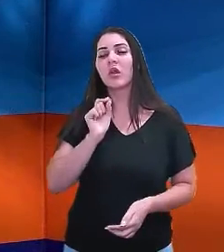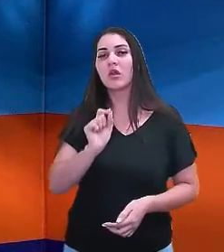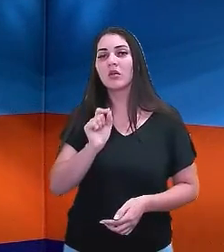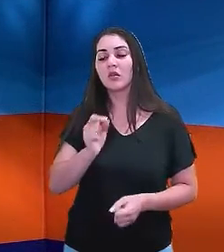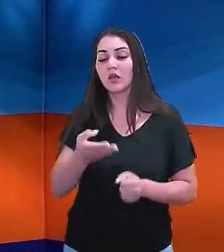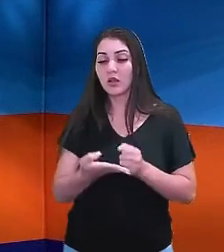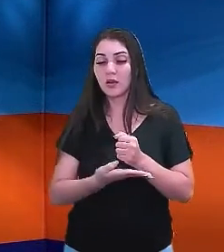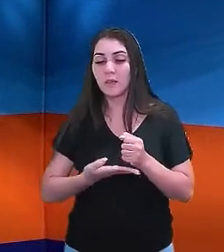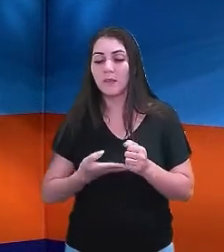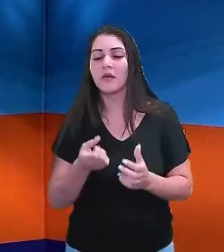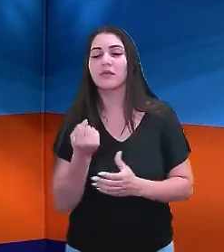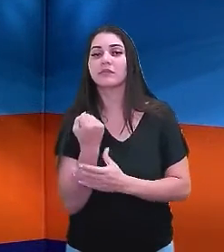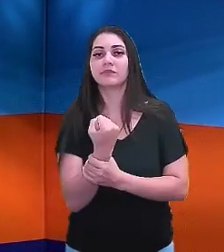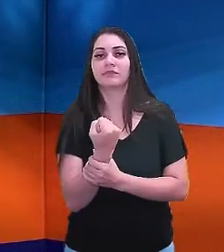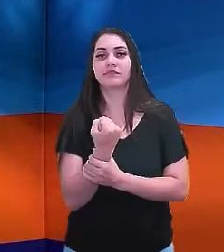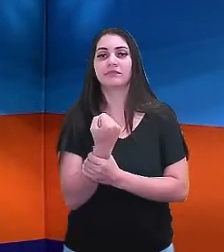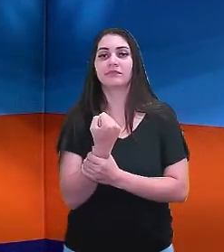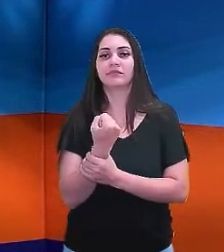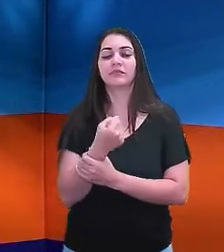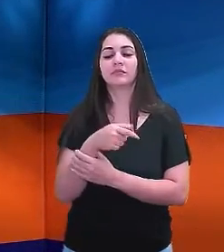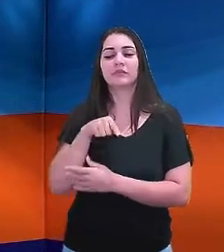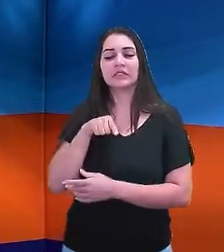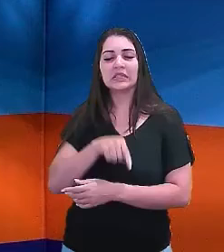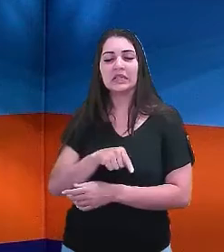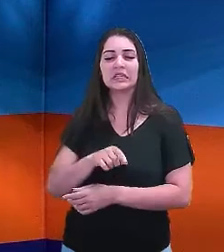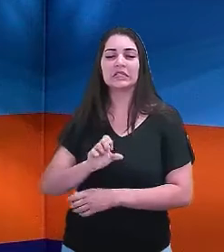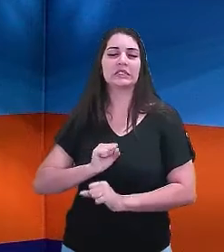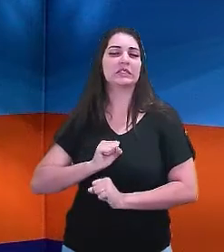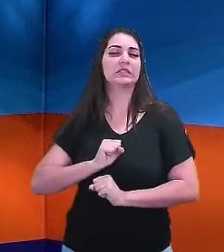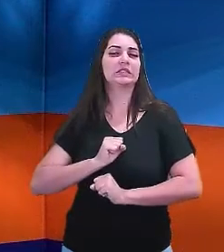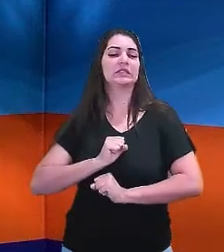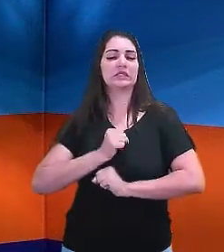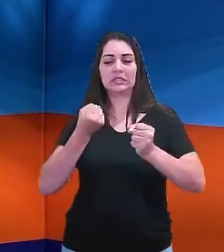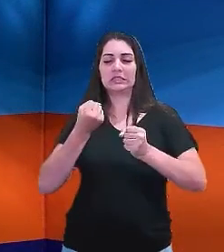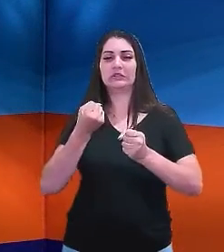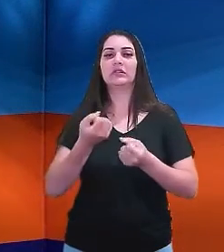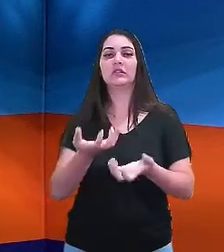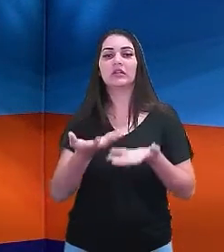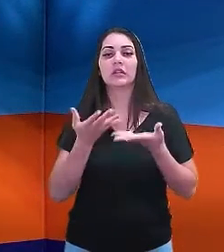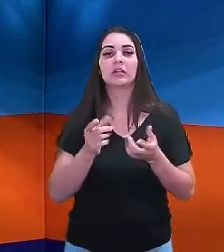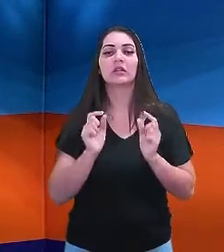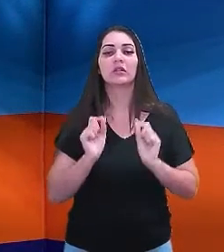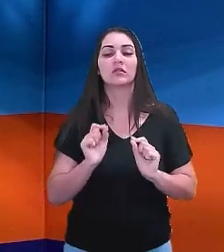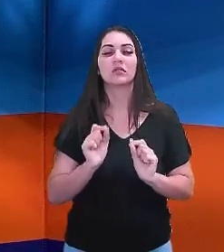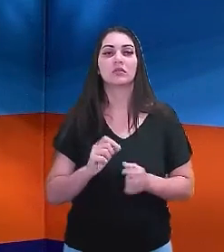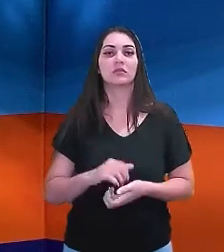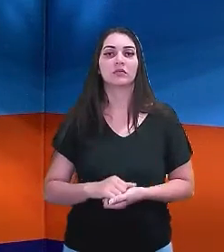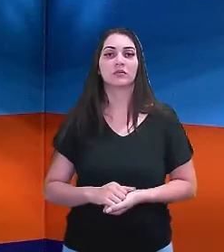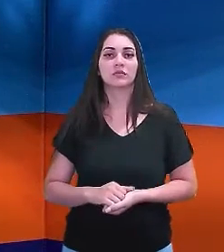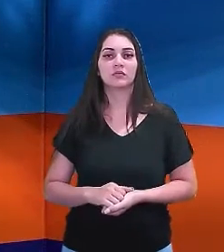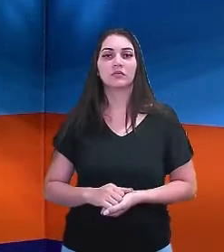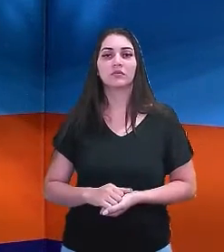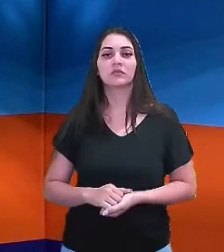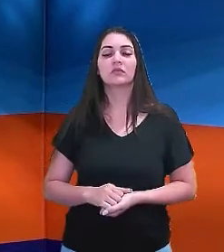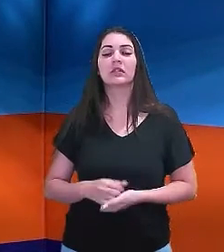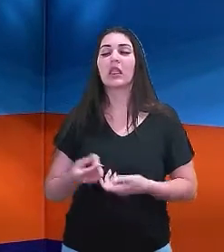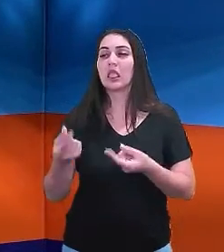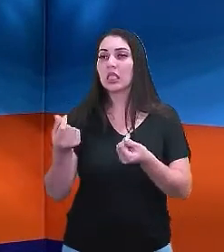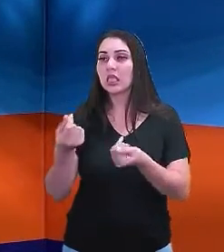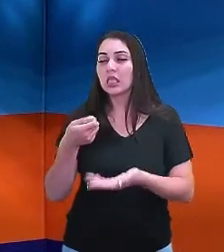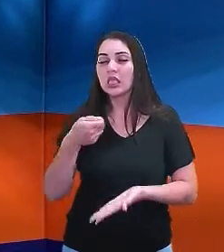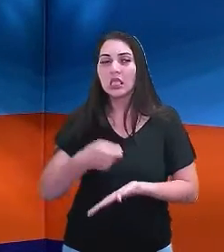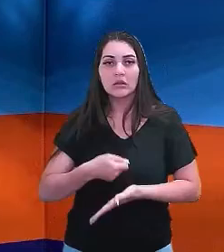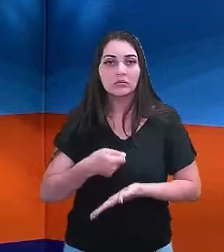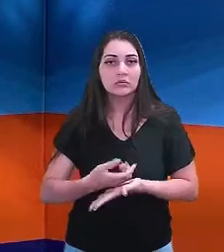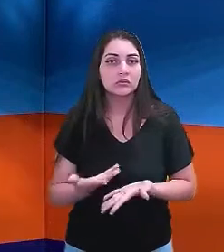de apoio. Então, eles ficam revoltados e querem uma indenização,